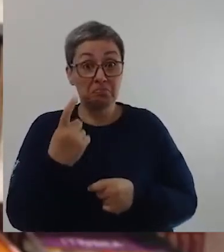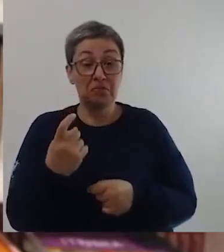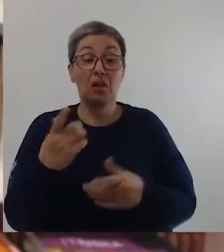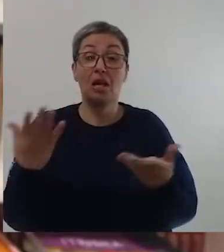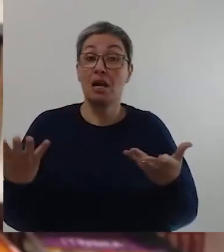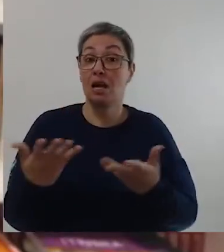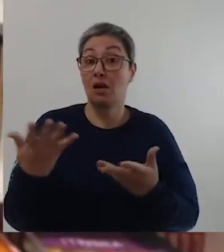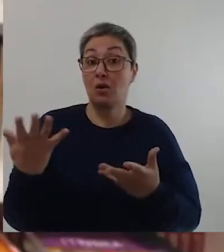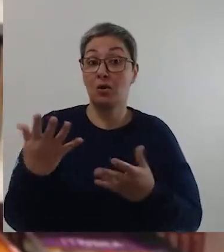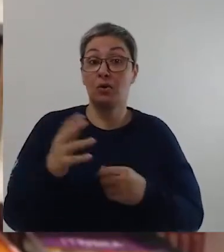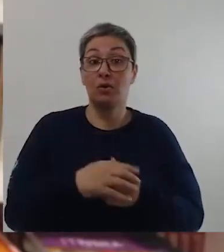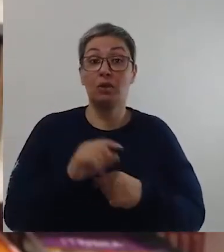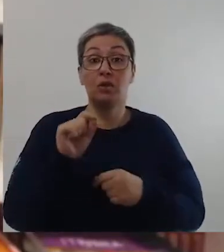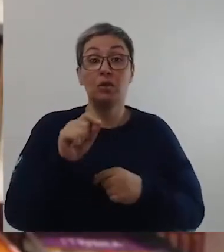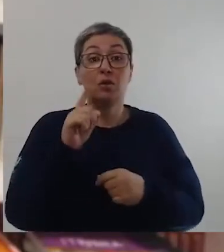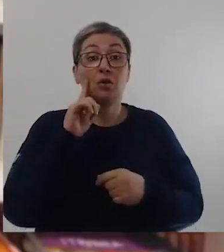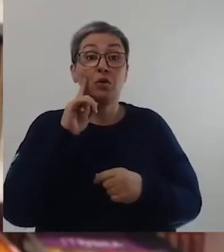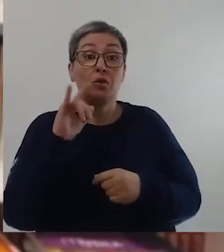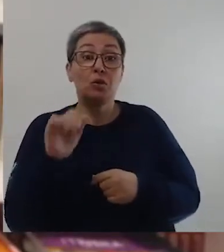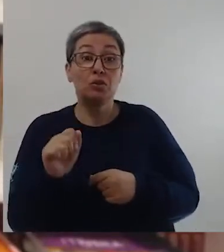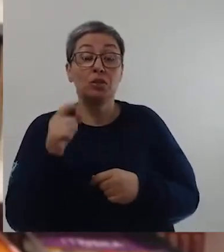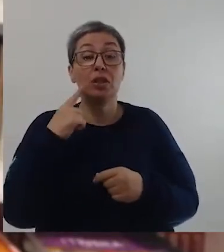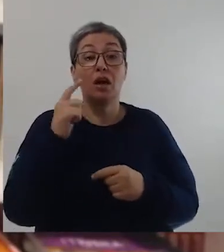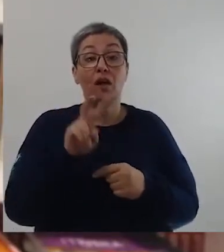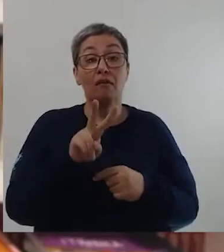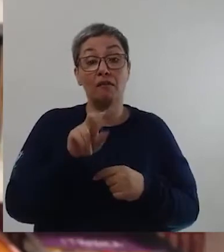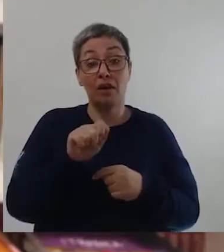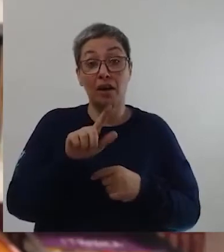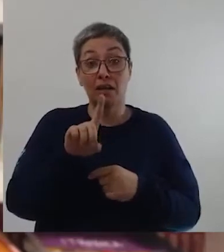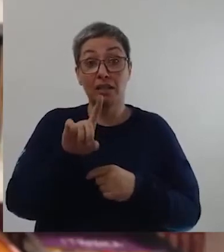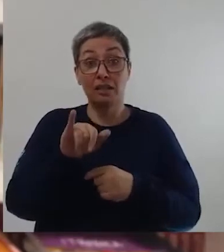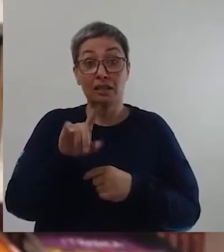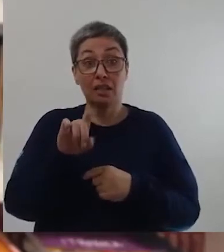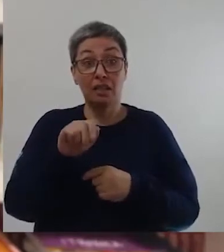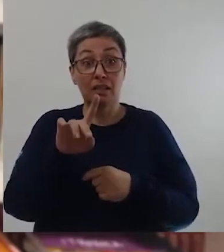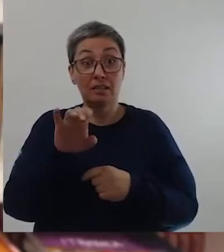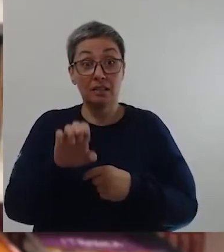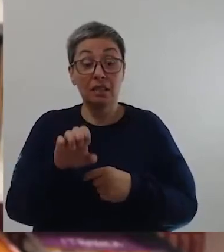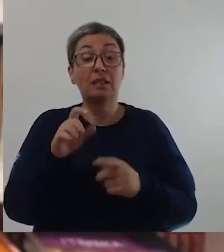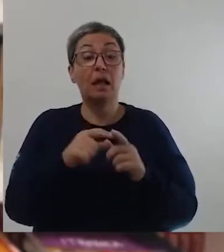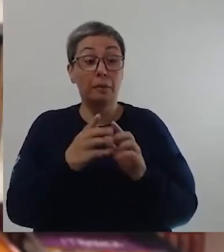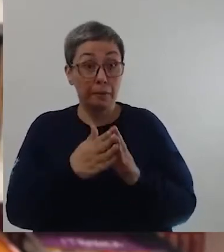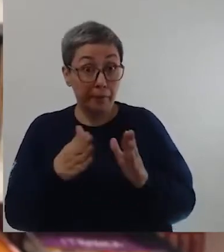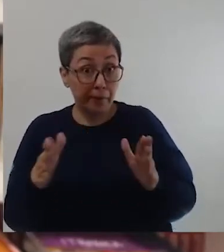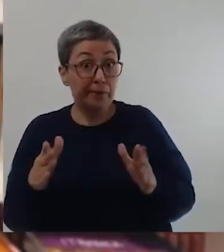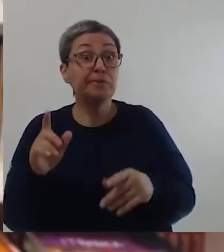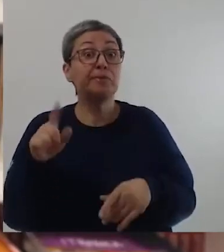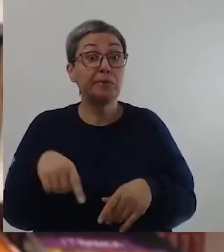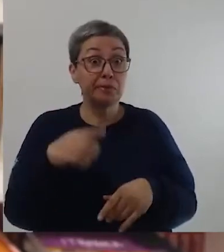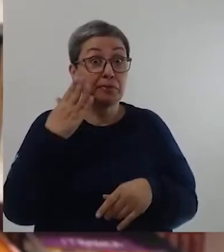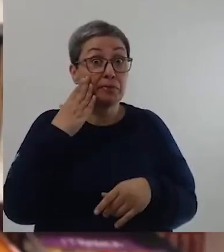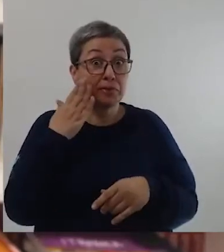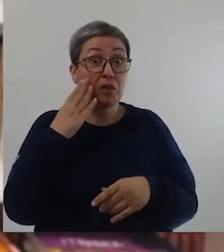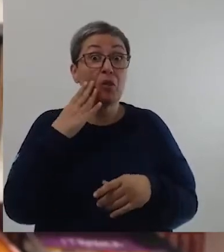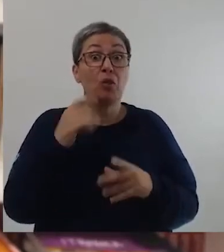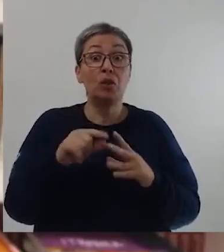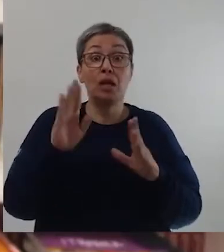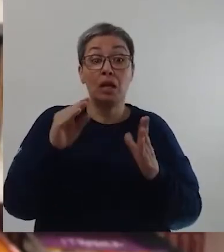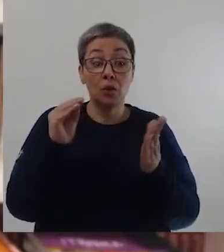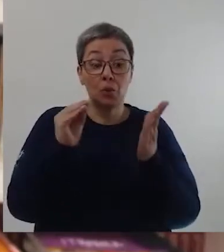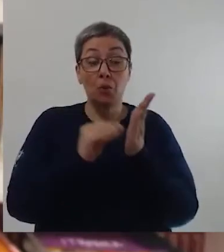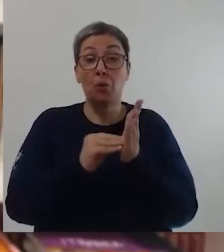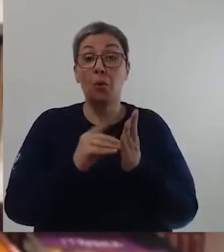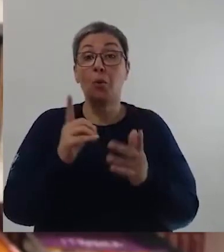de interessante e agora a data da validade aí já tem período também validadas sabia disso